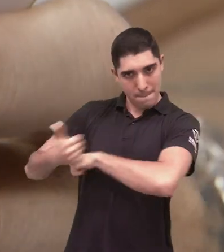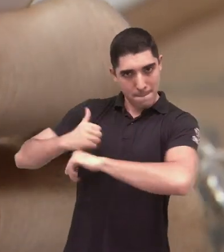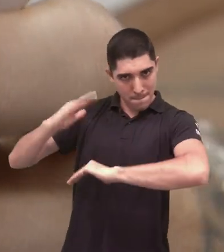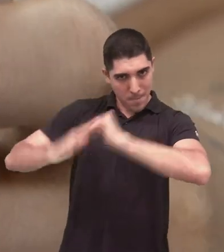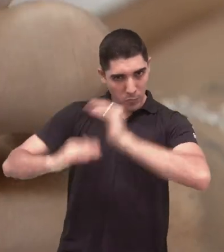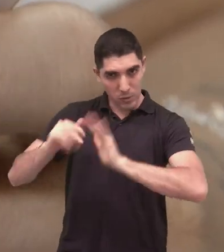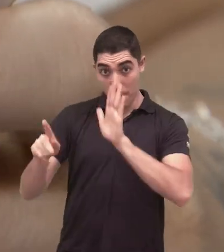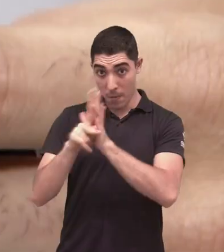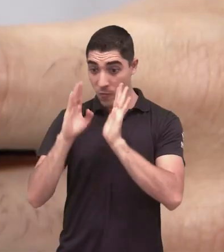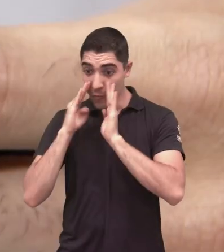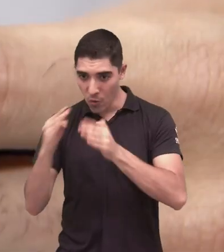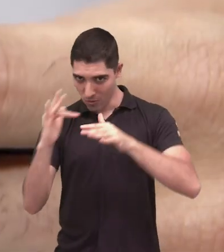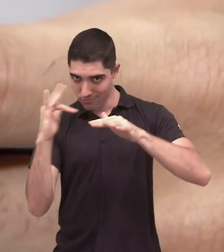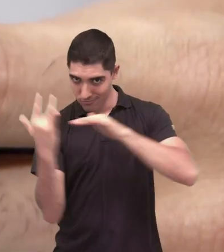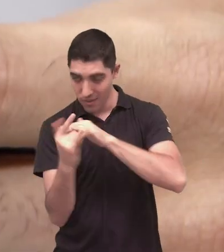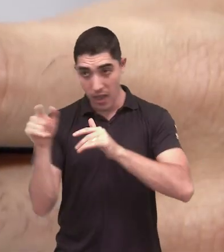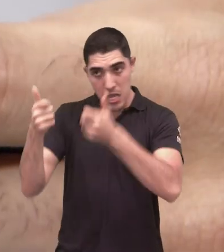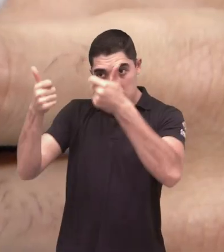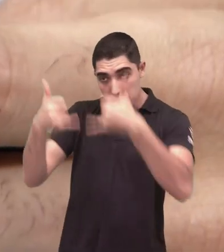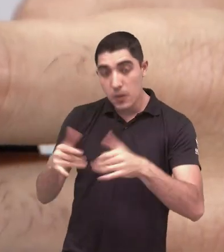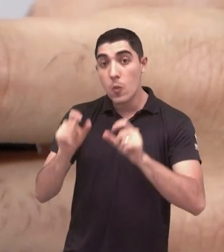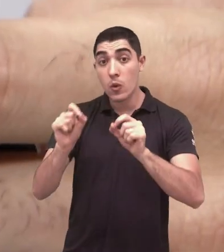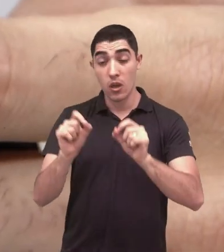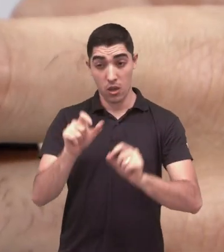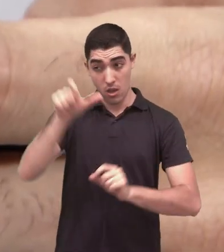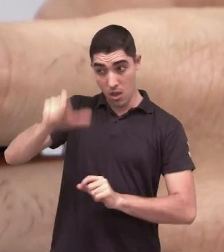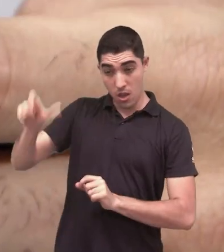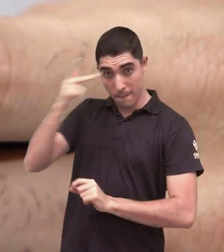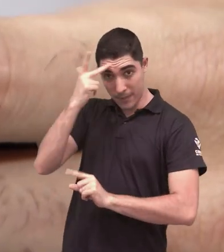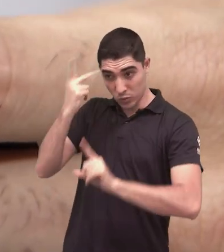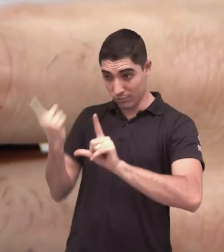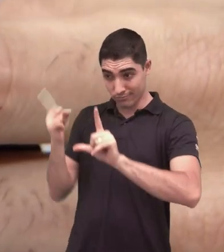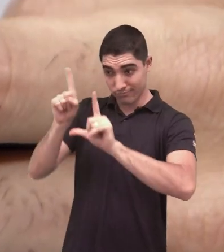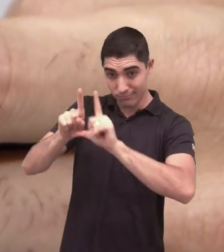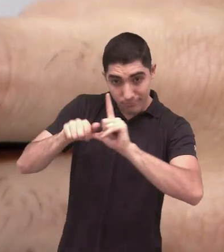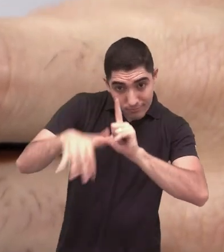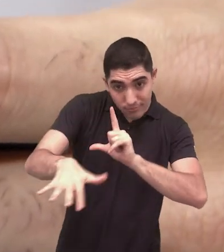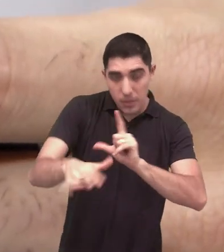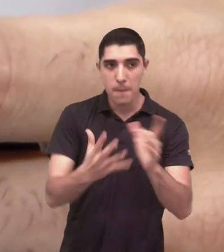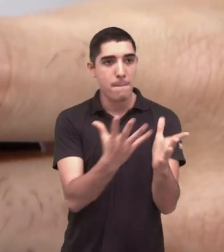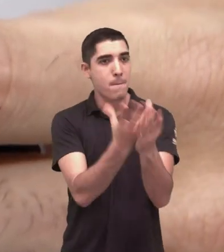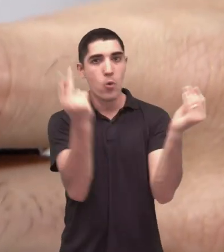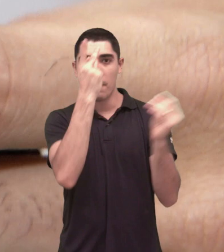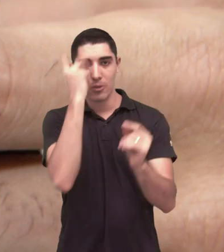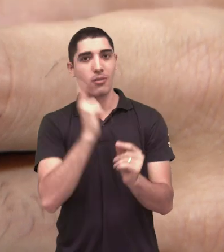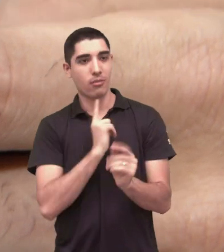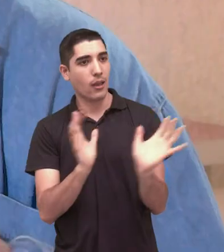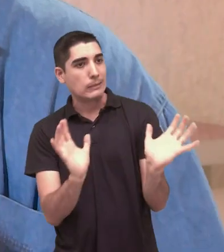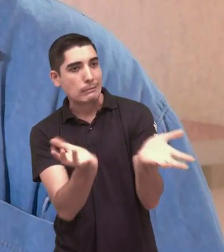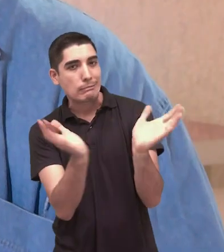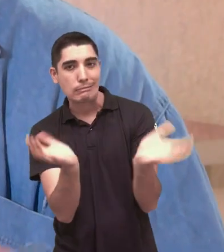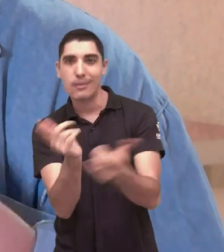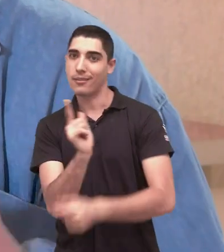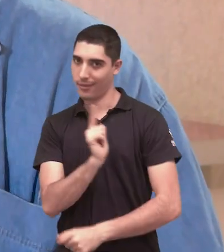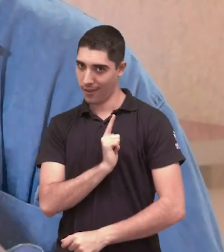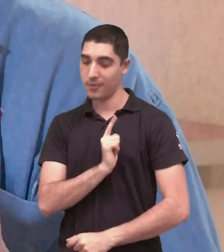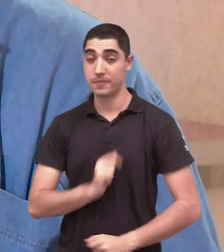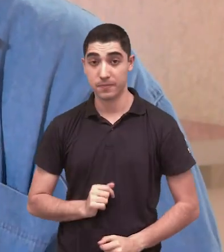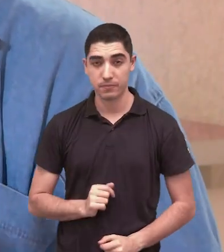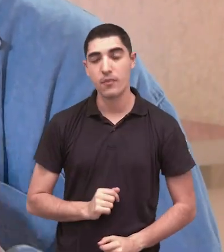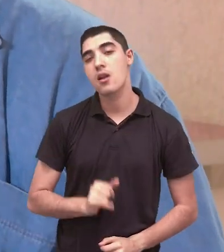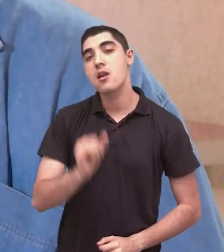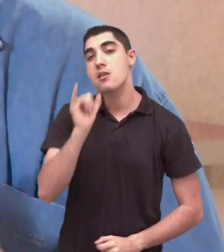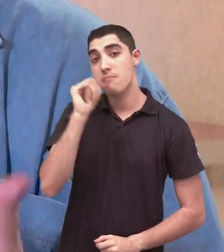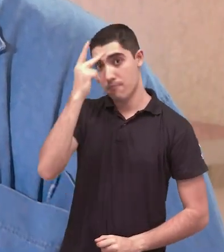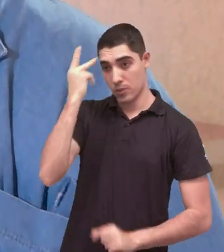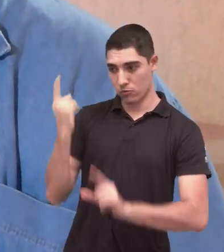de mídias sociais, já que atualmente influenciadores estão presentes na vida de milhões de brasileiros. Então, se o